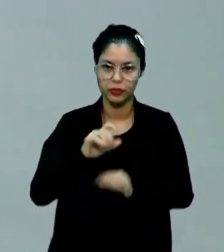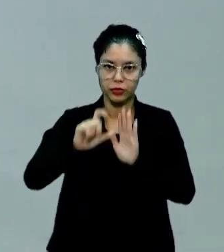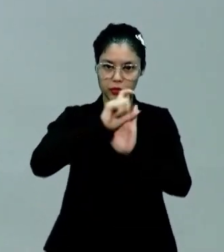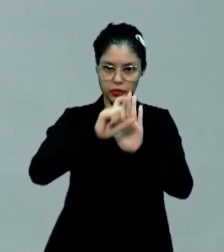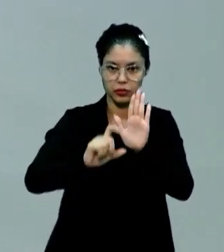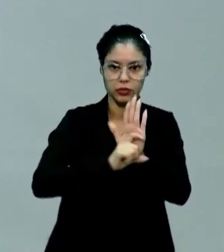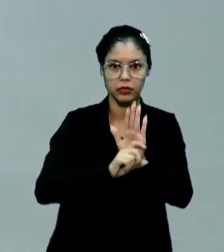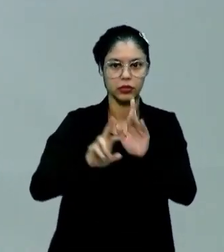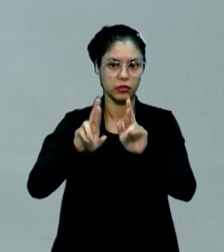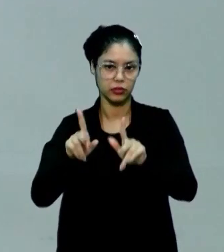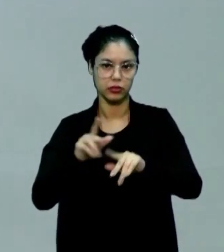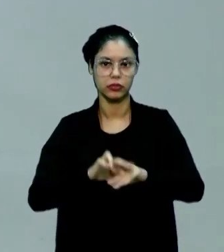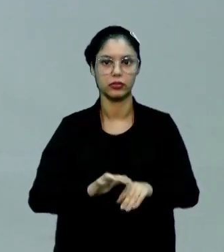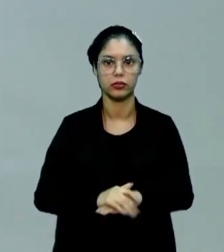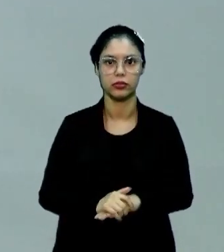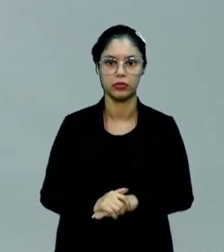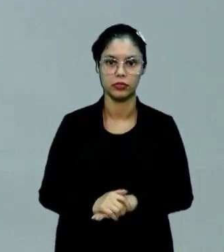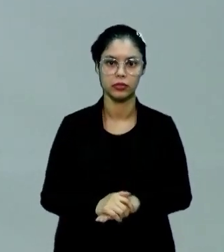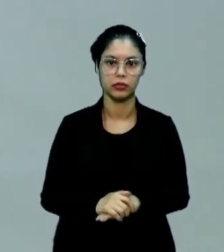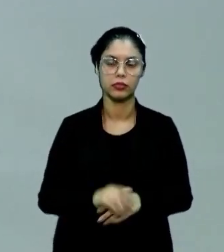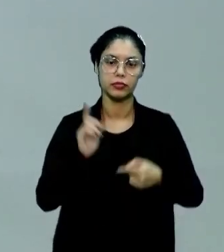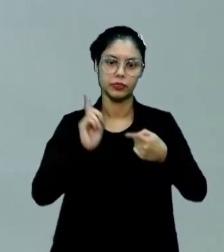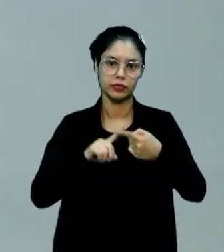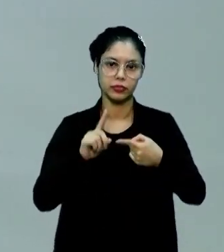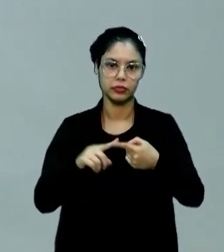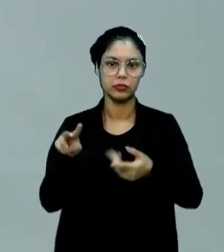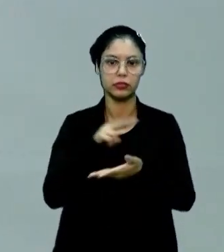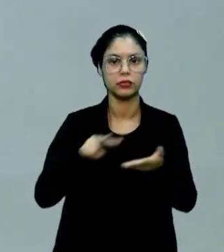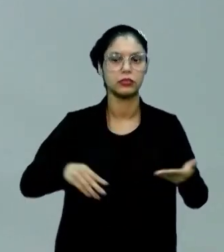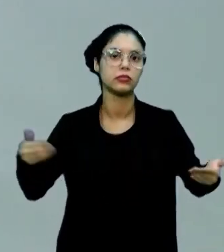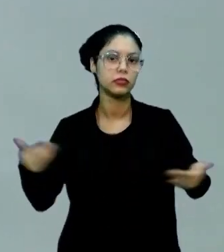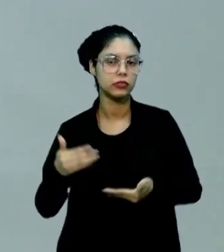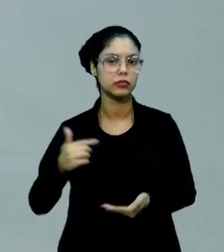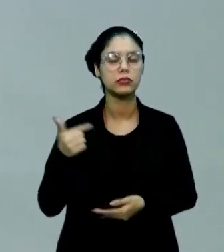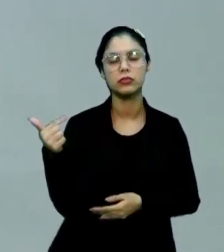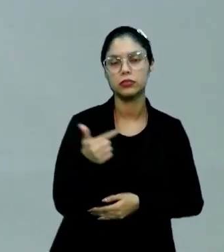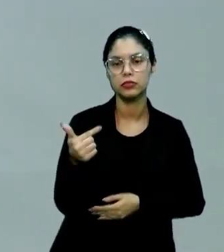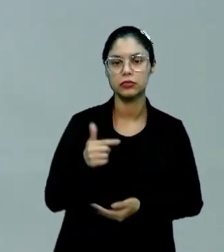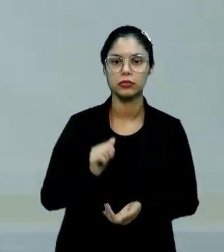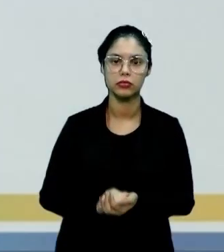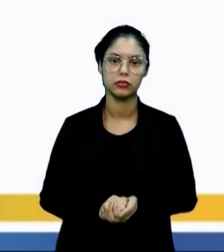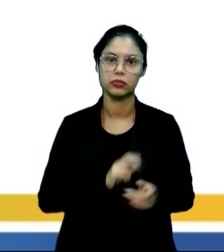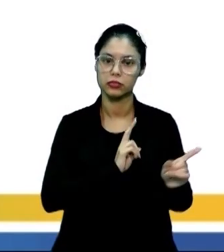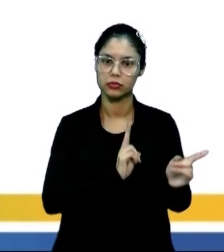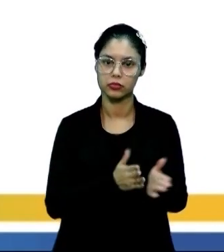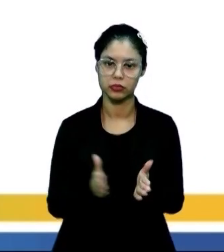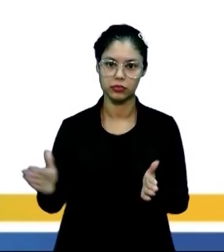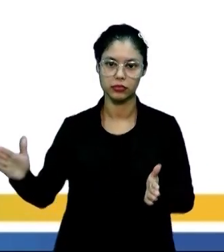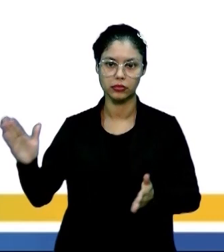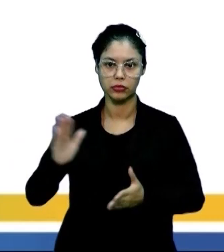dois modos diferentes, tá? A primeira parte nós vamos ler agora e a segunda na sequência.